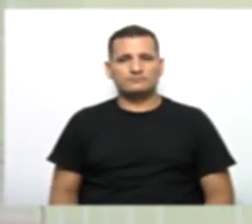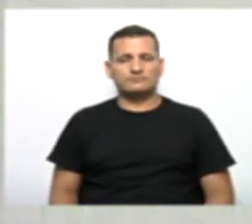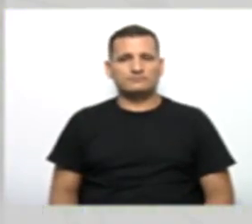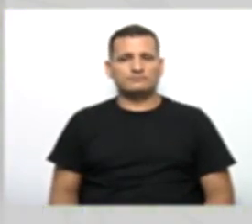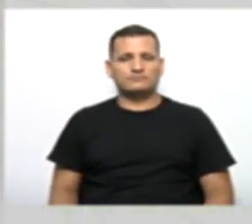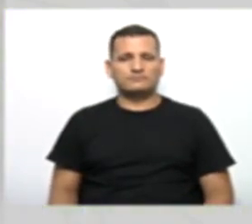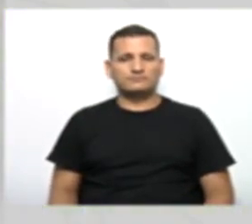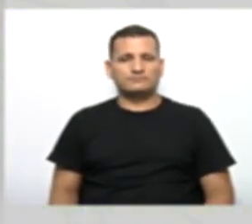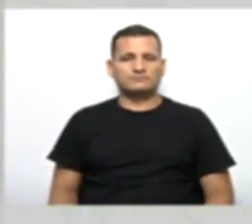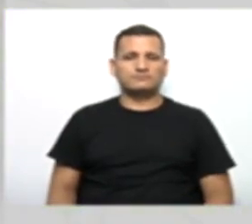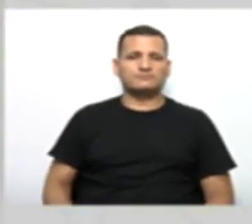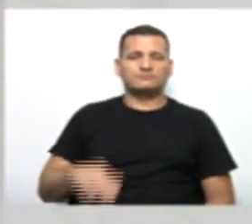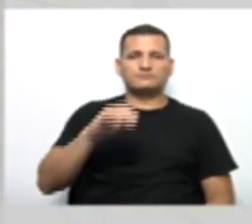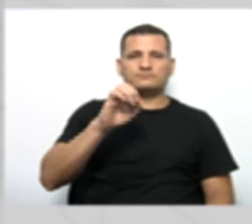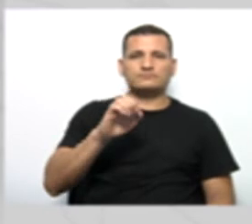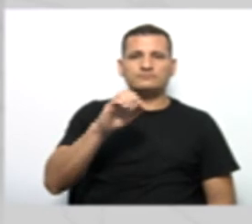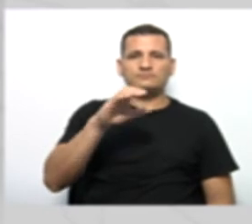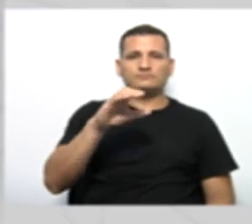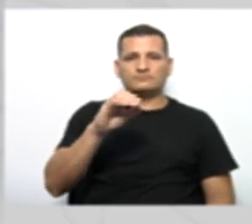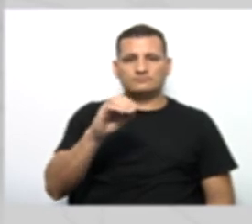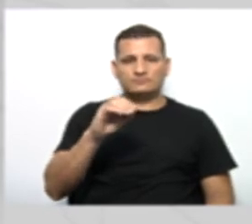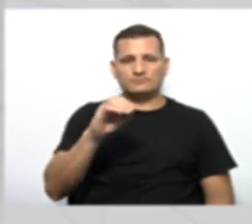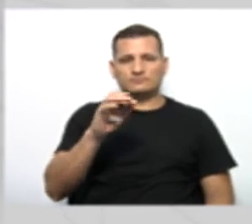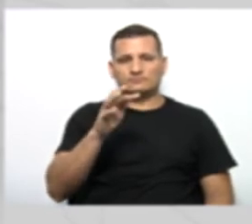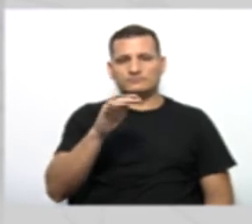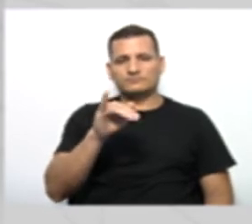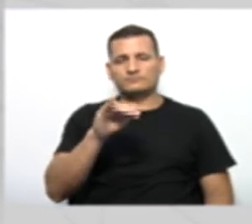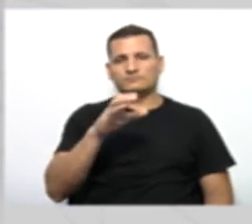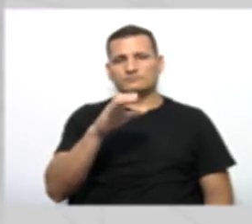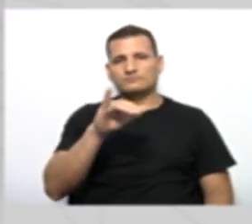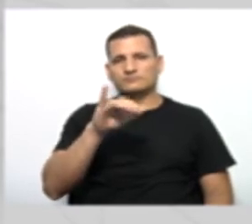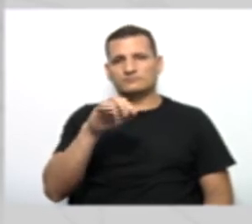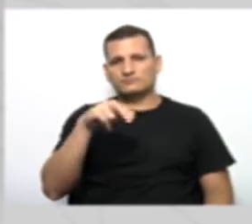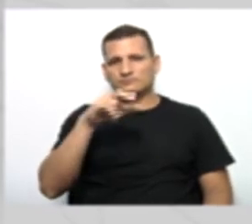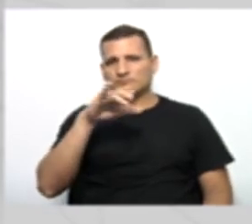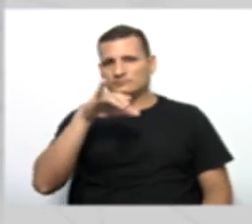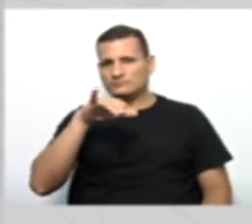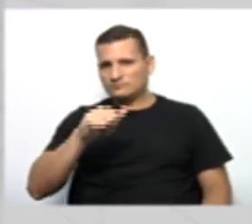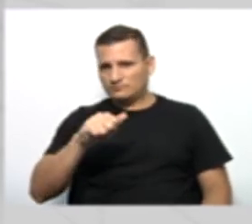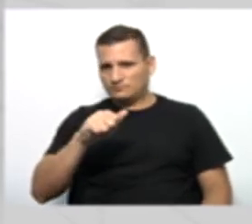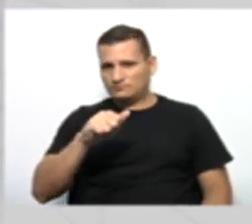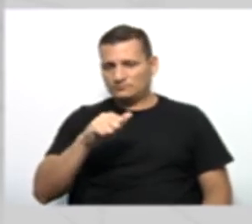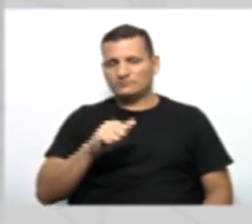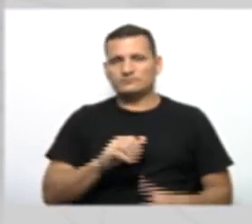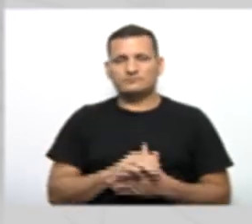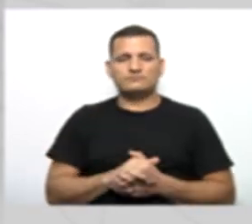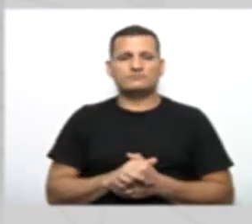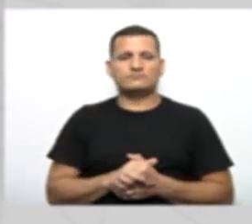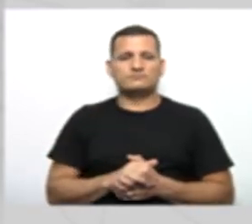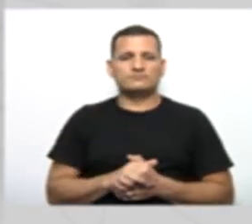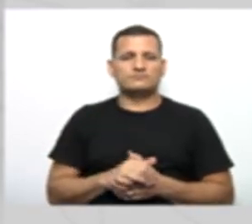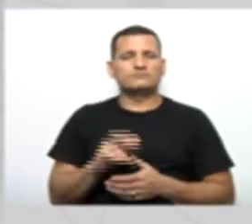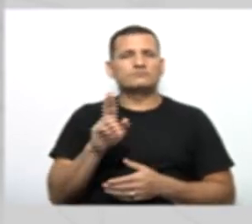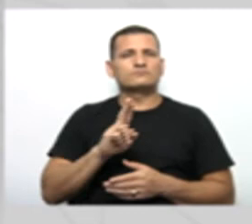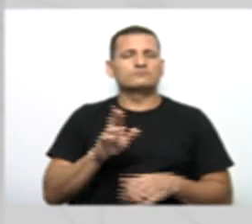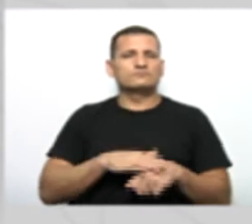Nós temos a ecoeficiência. A ecoeficiência é um uso mais racional de matérias-primas e energias,